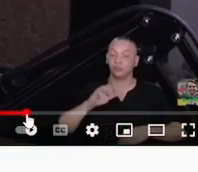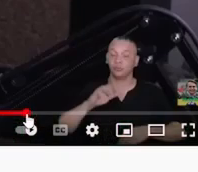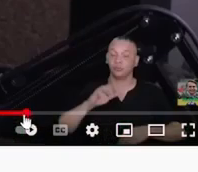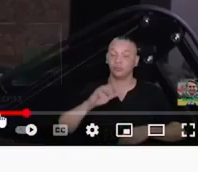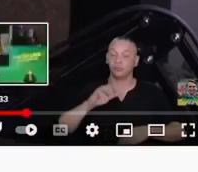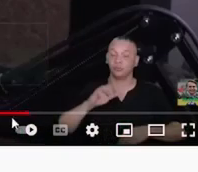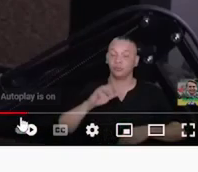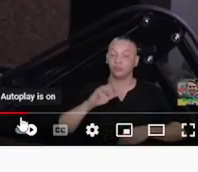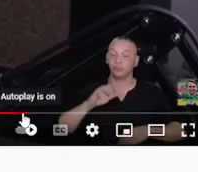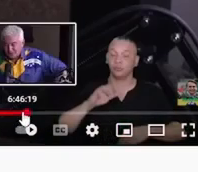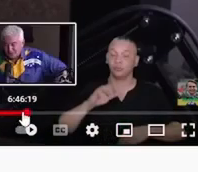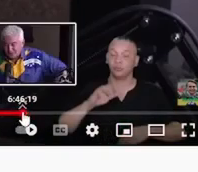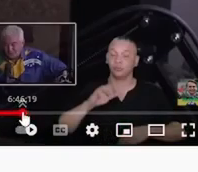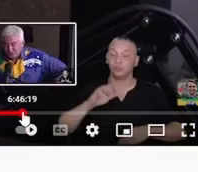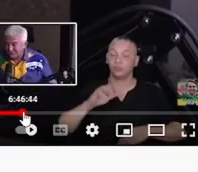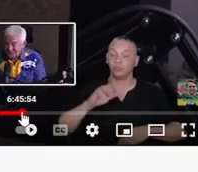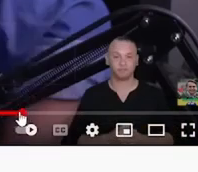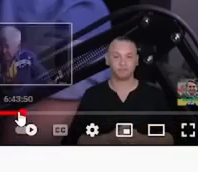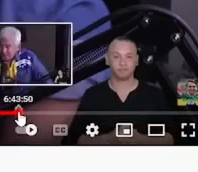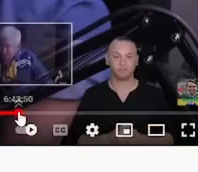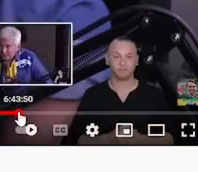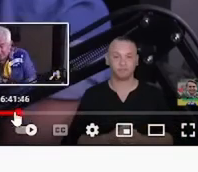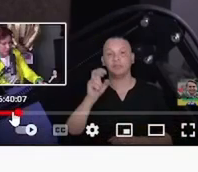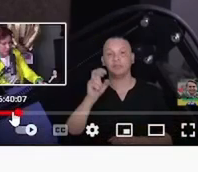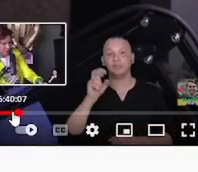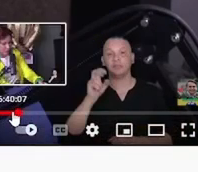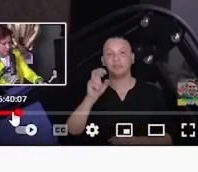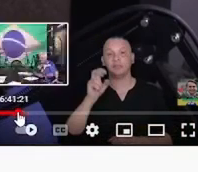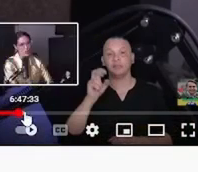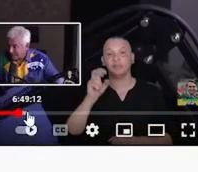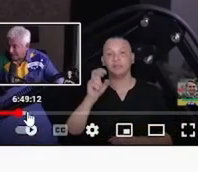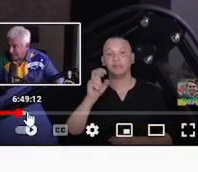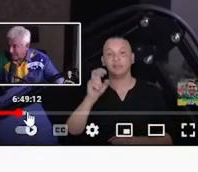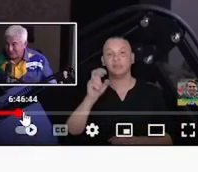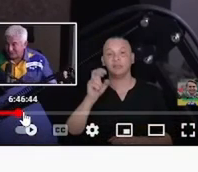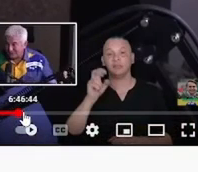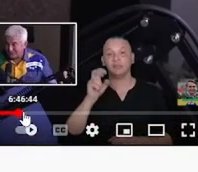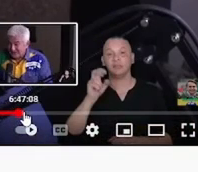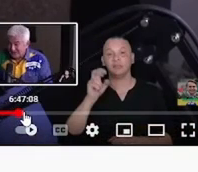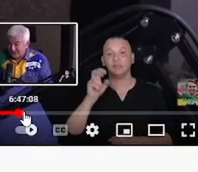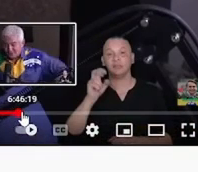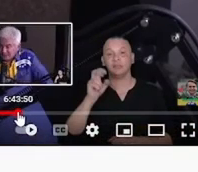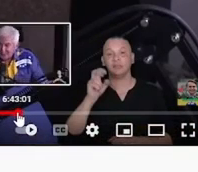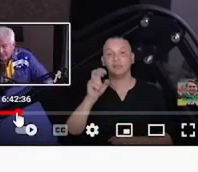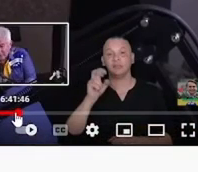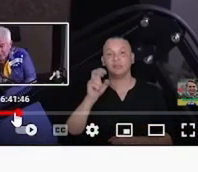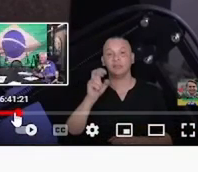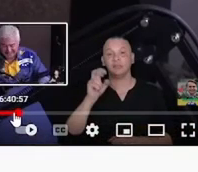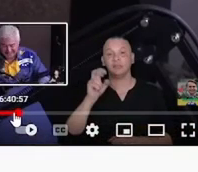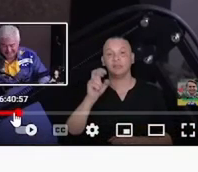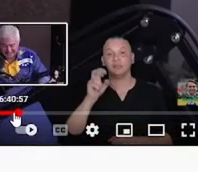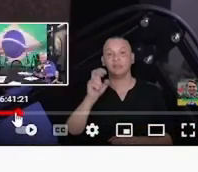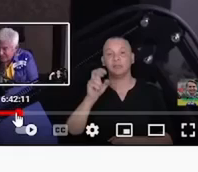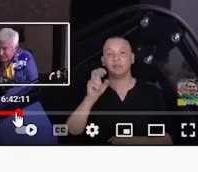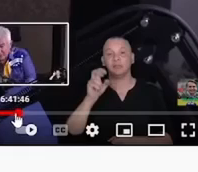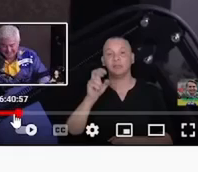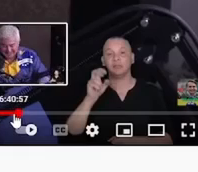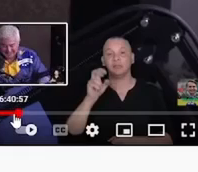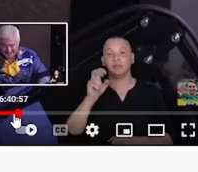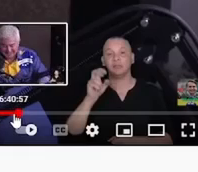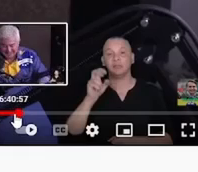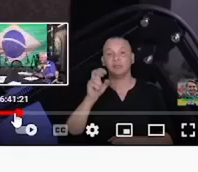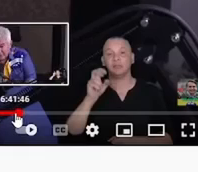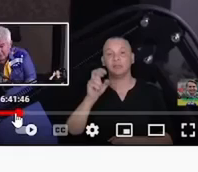que eles mudaram a mesa e ficou Marcos Pontes e a bela Falconi é aquele negócio a pessoa fica revezando né era